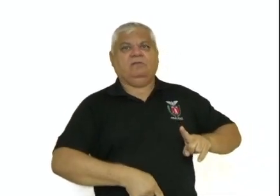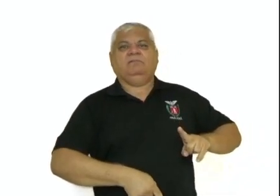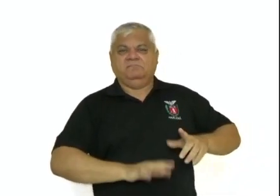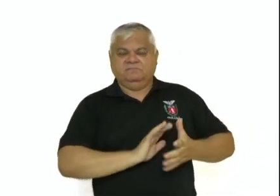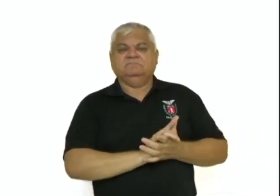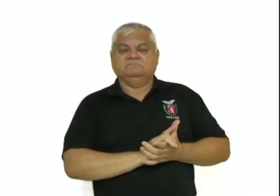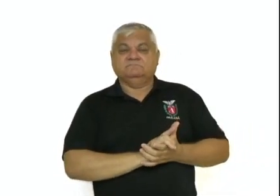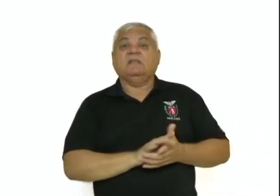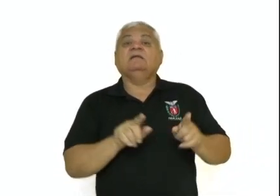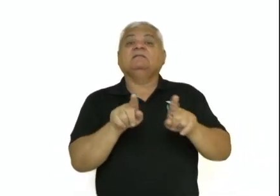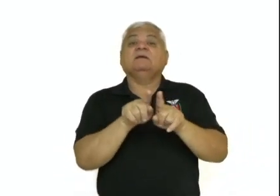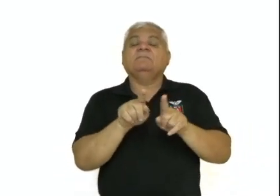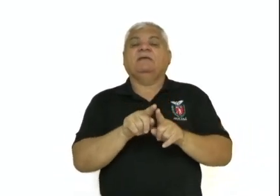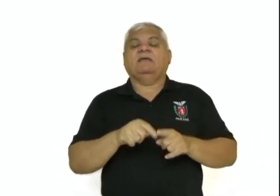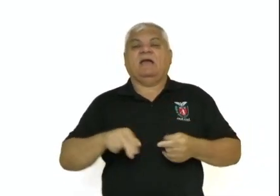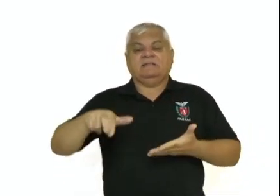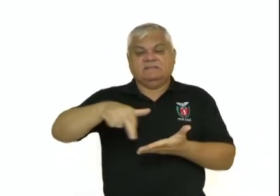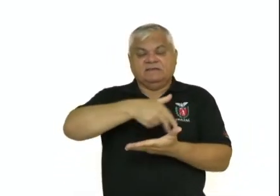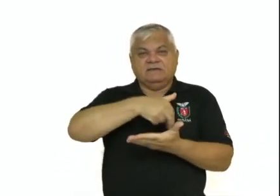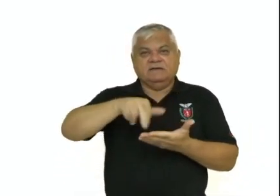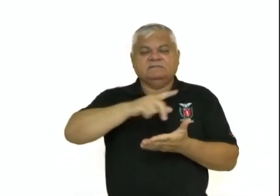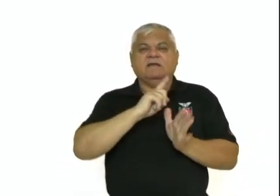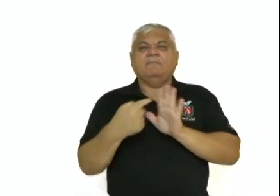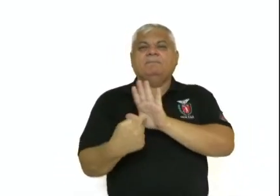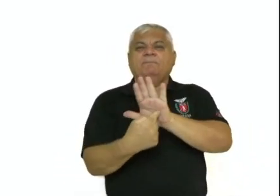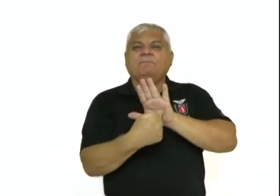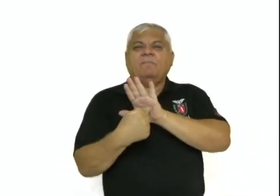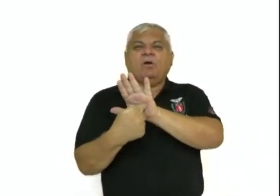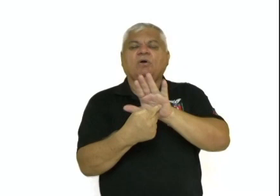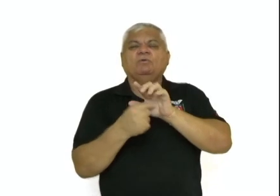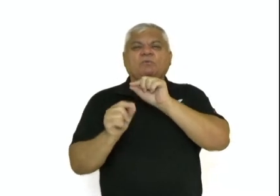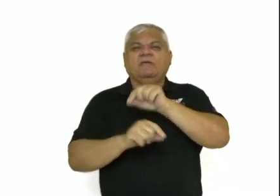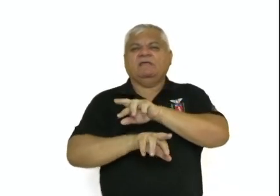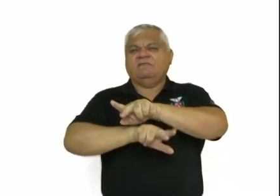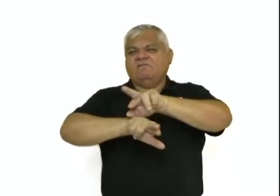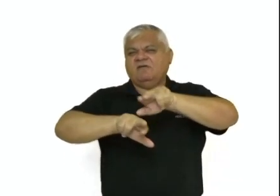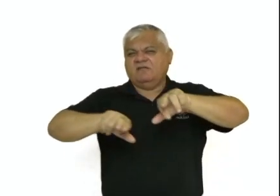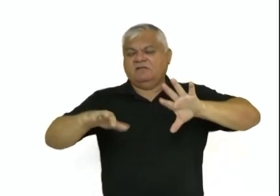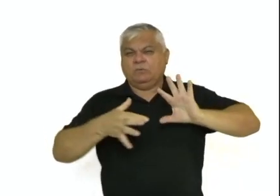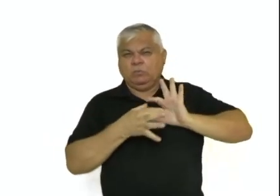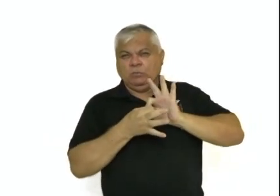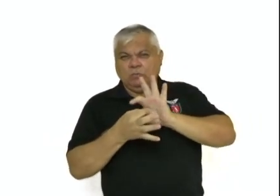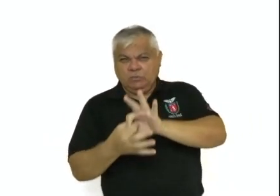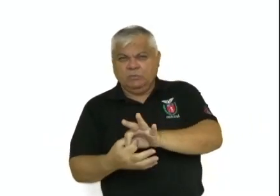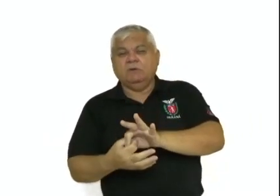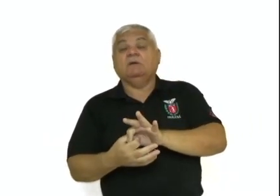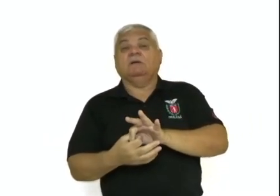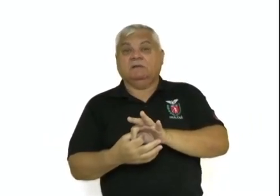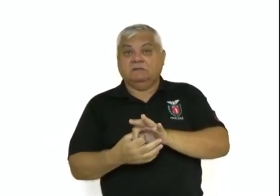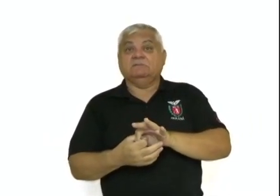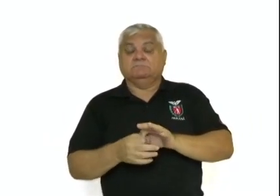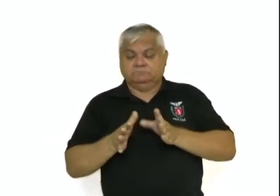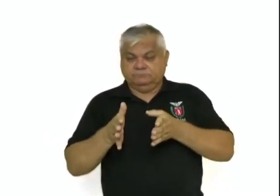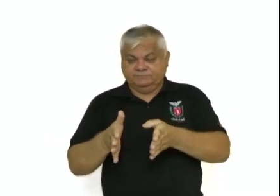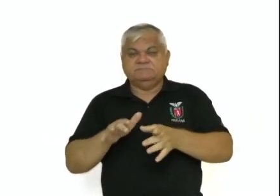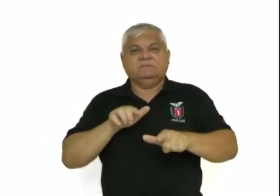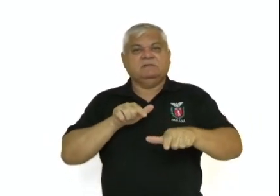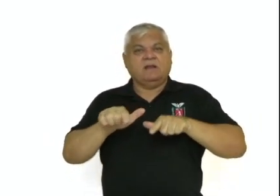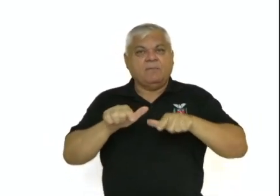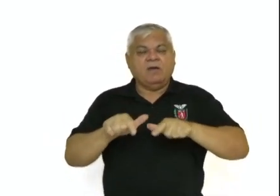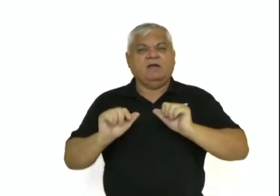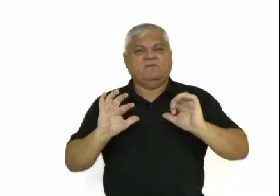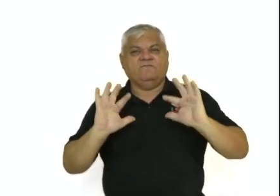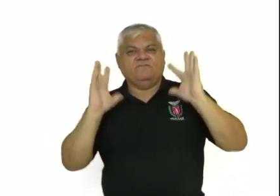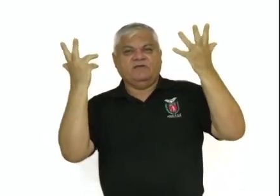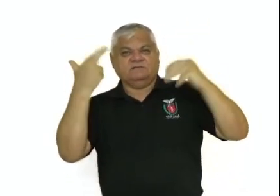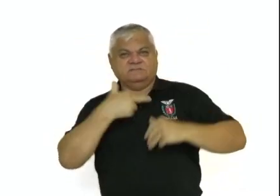A dança que representava em diferentes momentos, diferentes contextos. ela está ligada ao trabalho, à festa e à